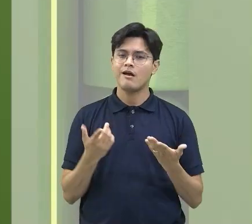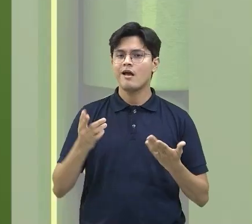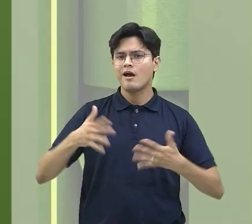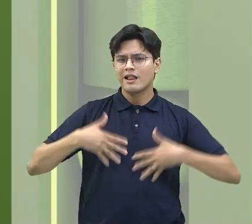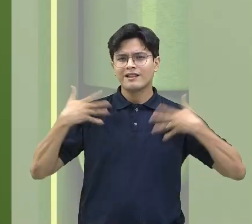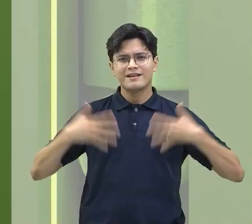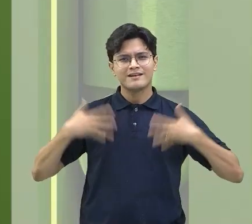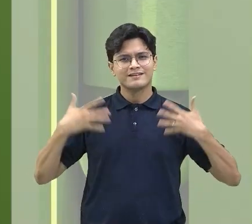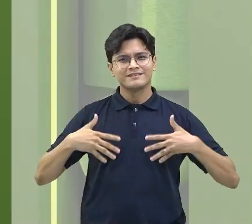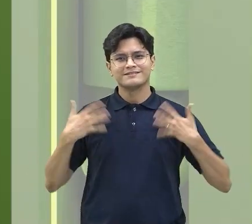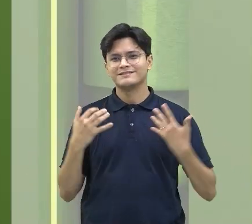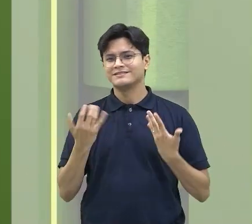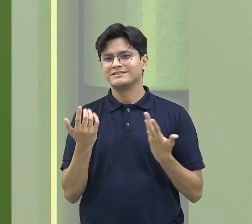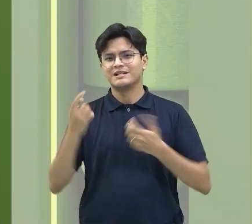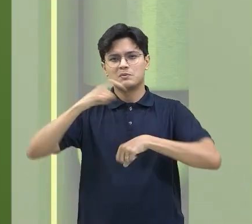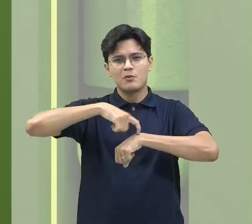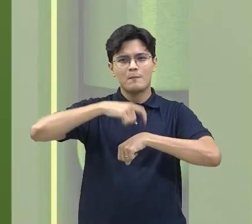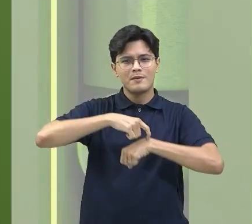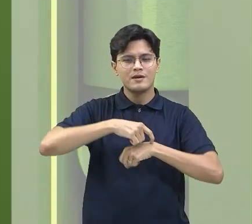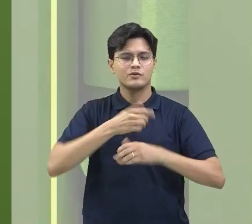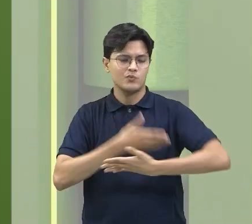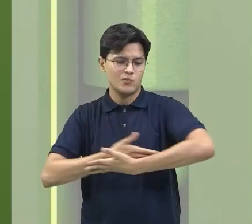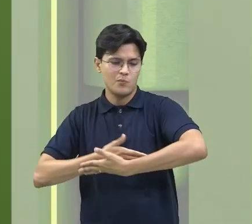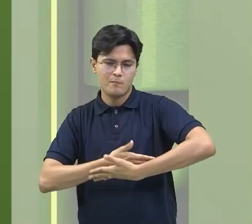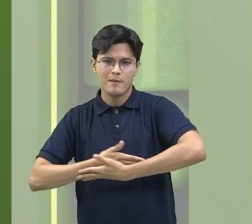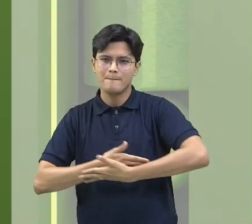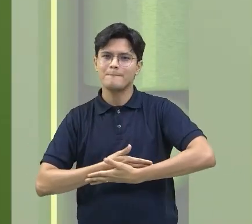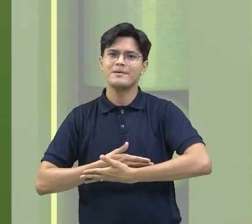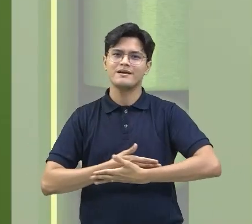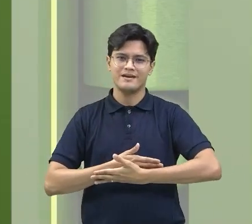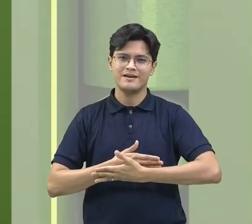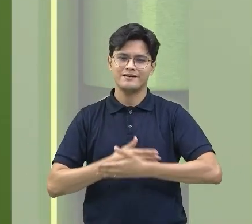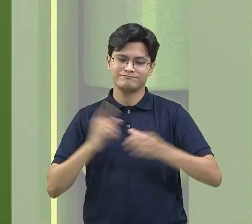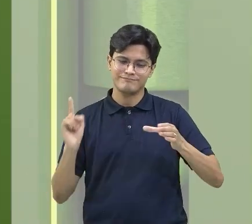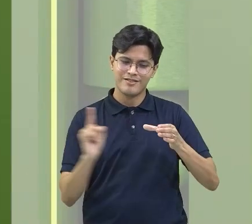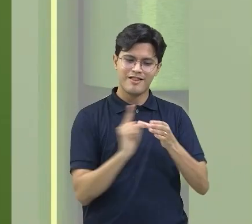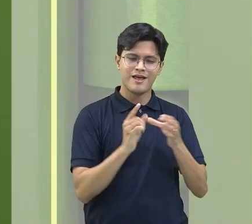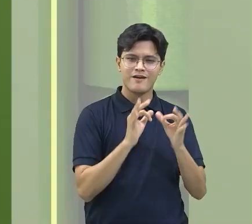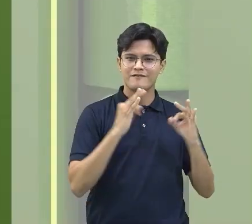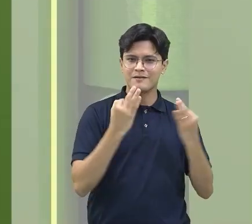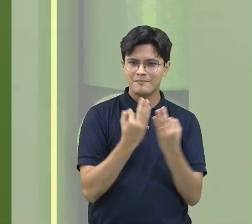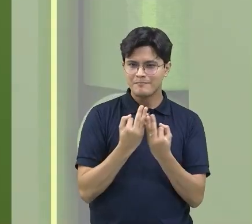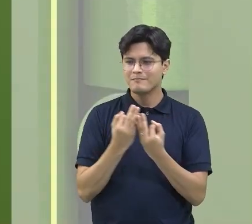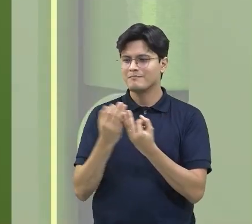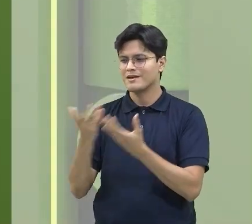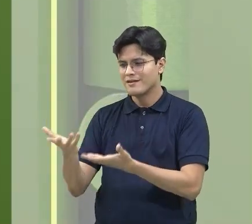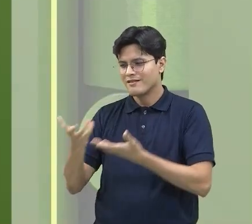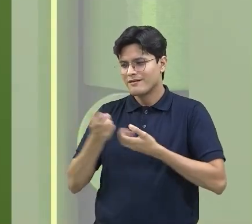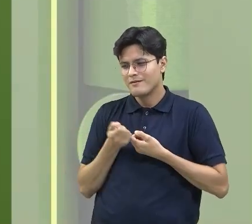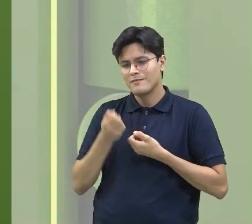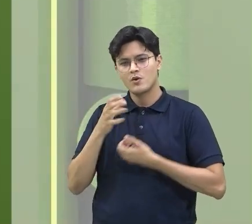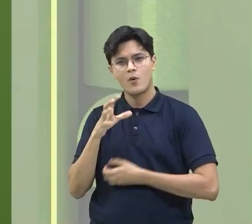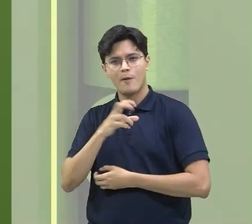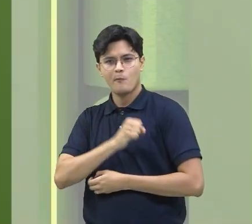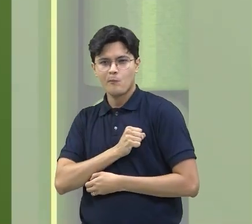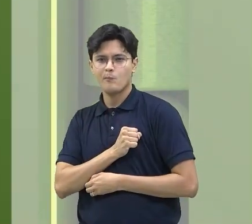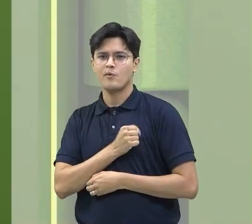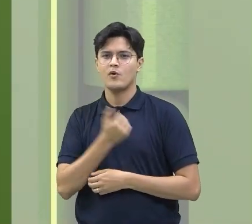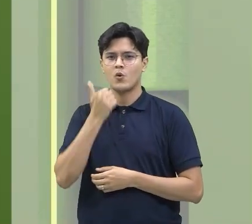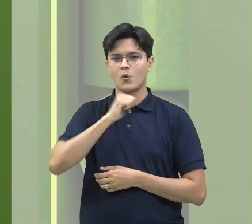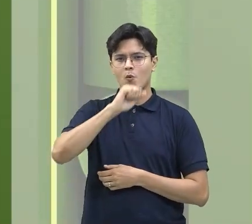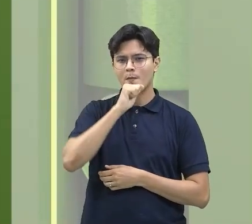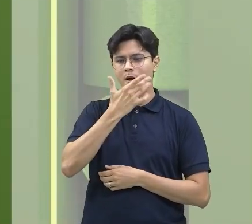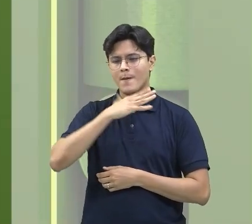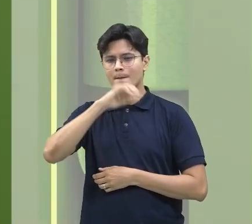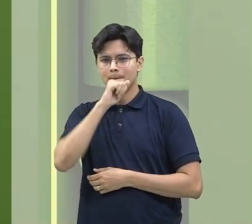grande, então, quando esse bebê, né, ele chega no seio familiar, ele é recebido com muito amor pelos pais, pela família,